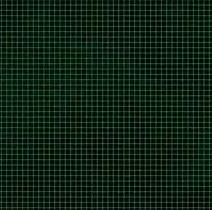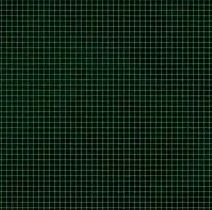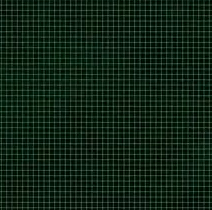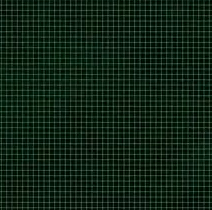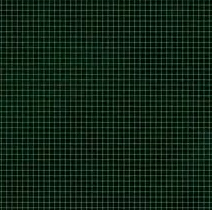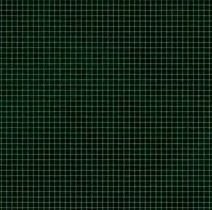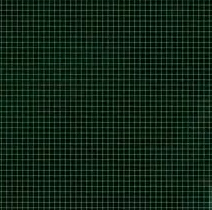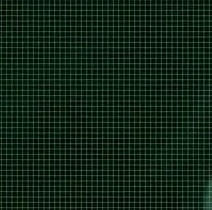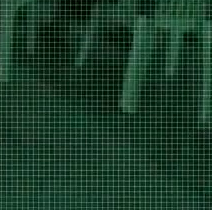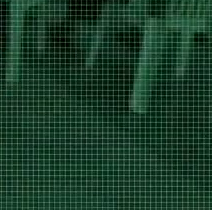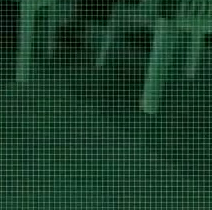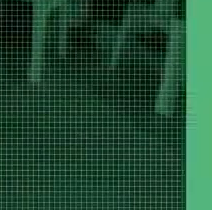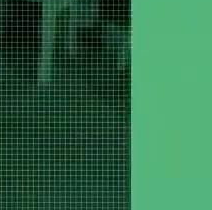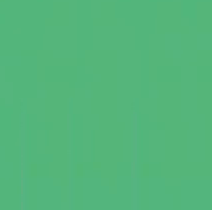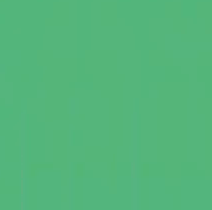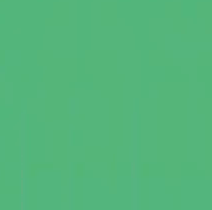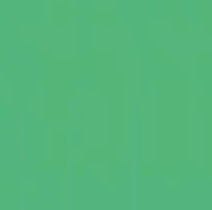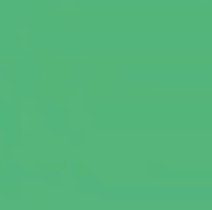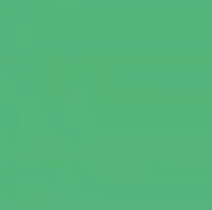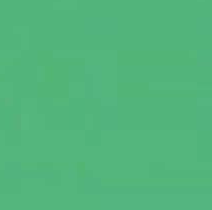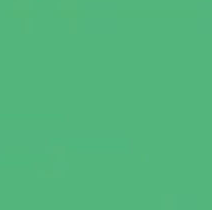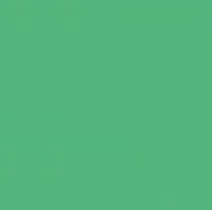E aí